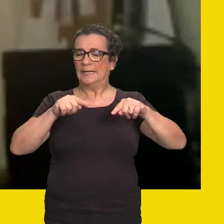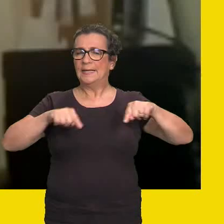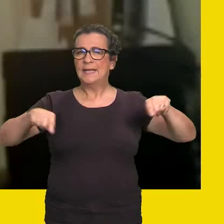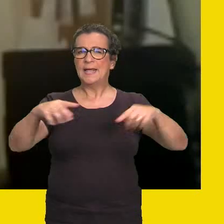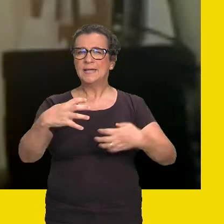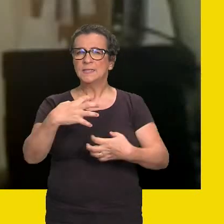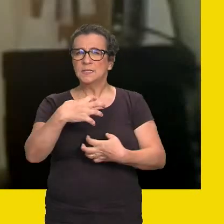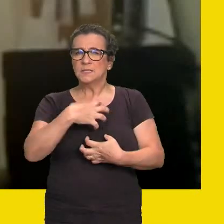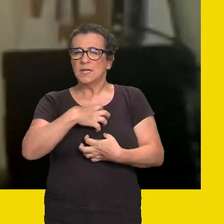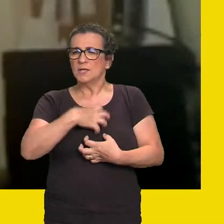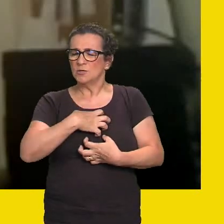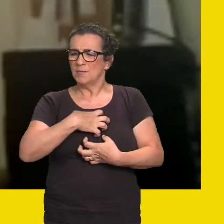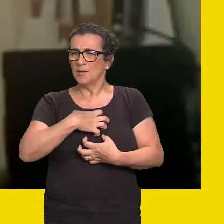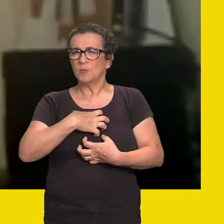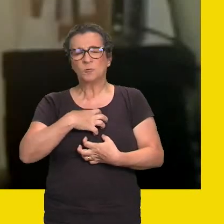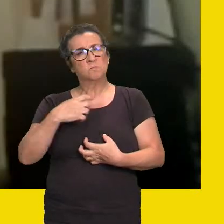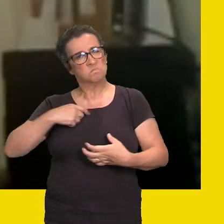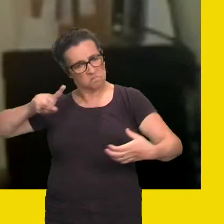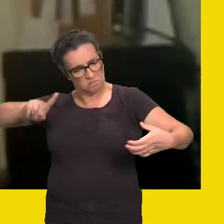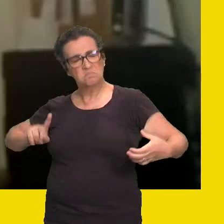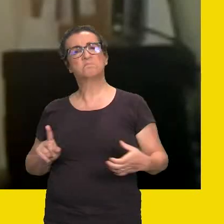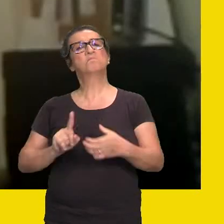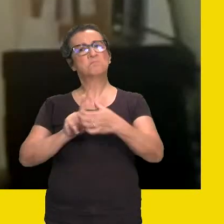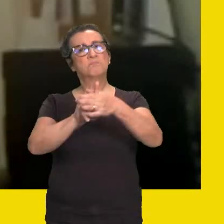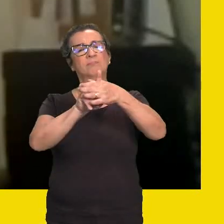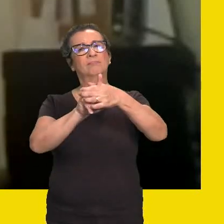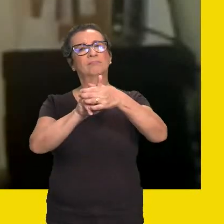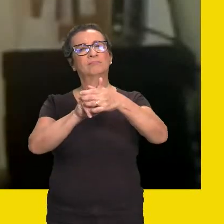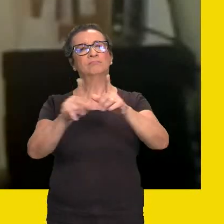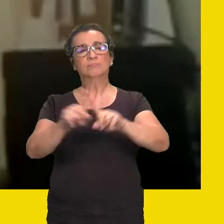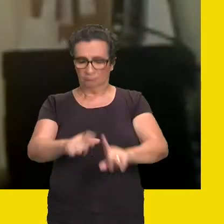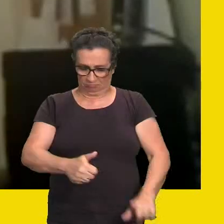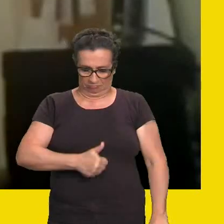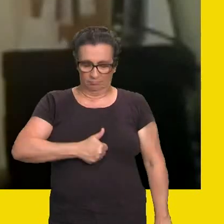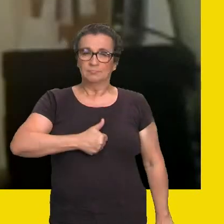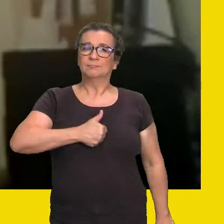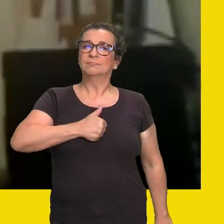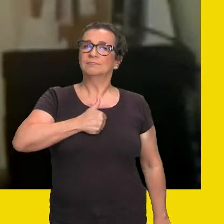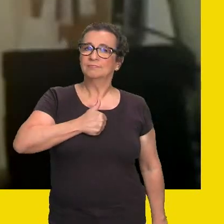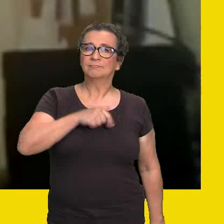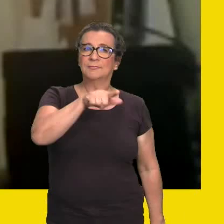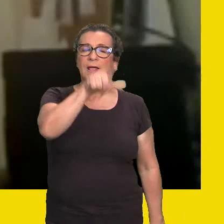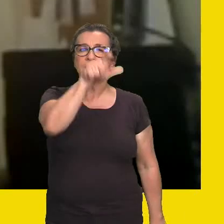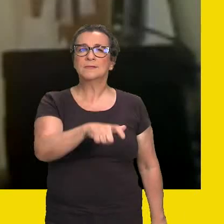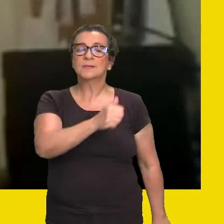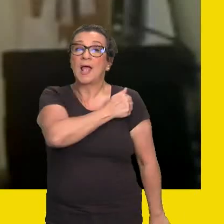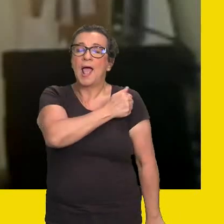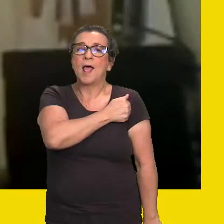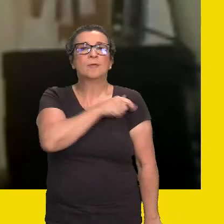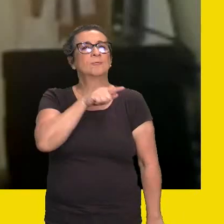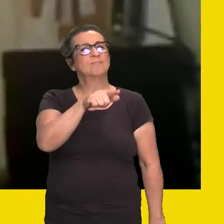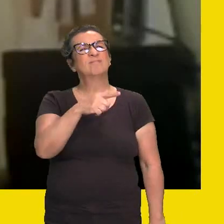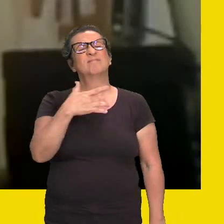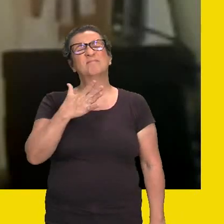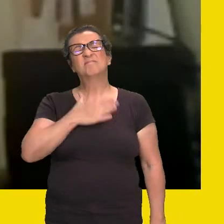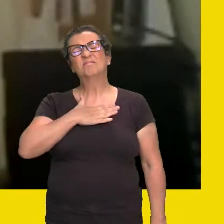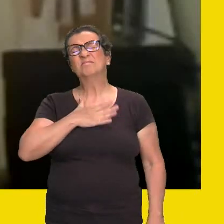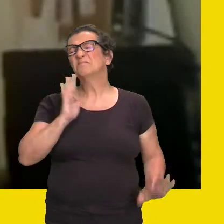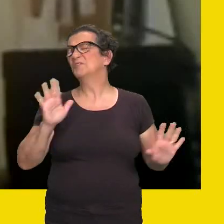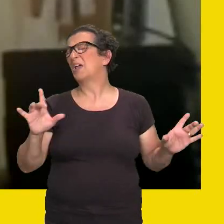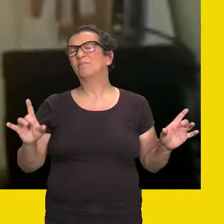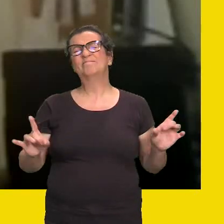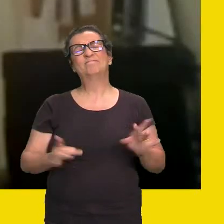de pertencimento, dessa autoestima desse aluno, eu acho que esse vídeo é muito válido para